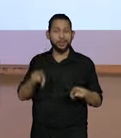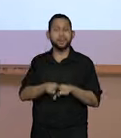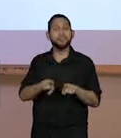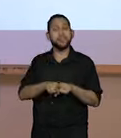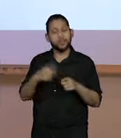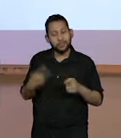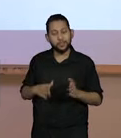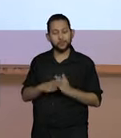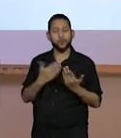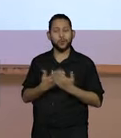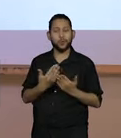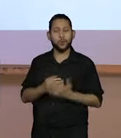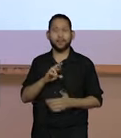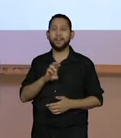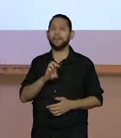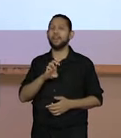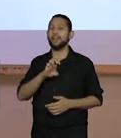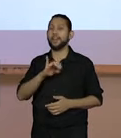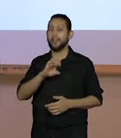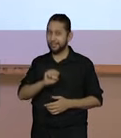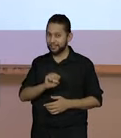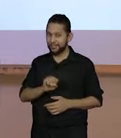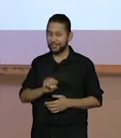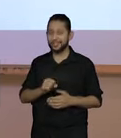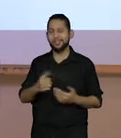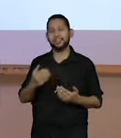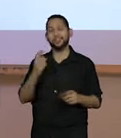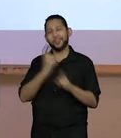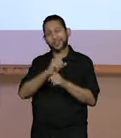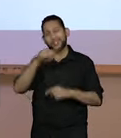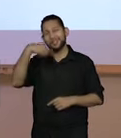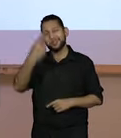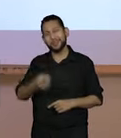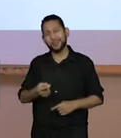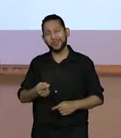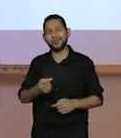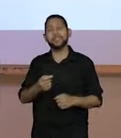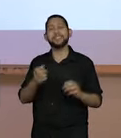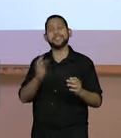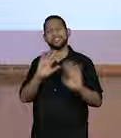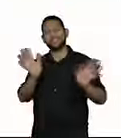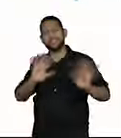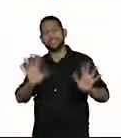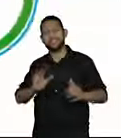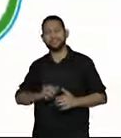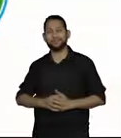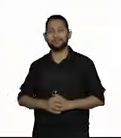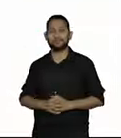Brandão dos Reis por ter cedido o local. Tá? Até uma próxima e tchau!